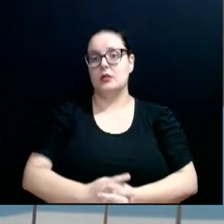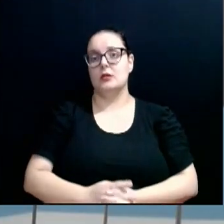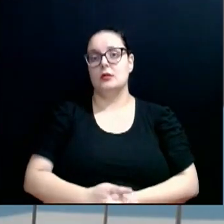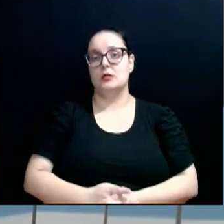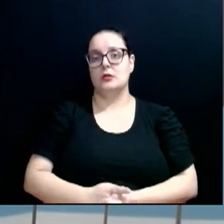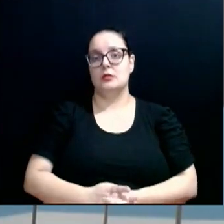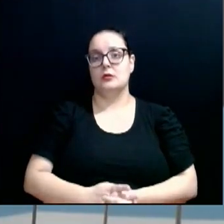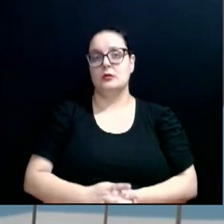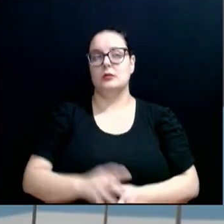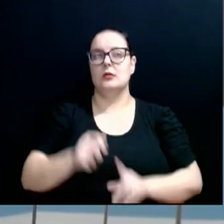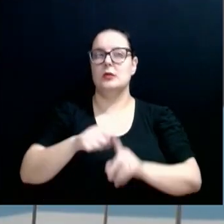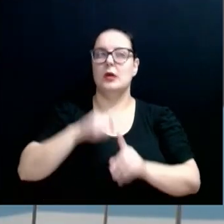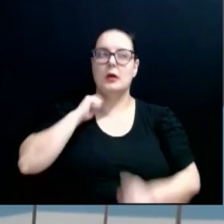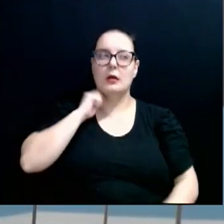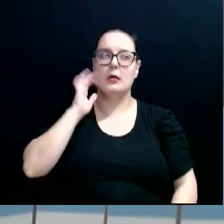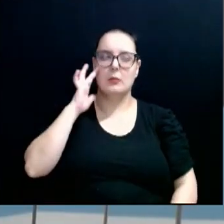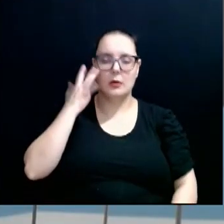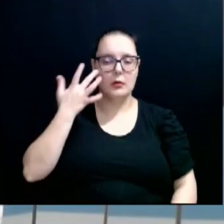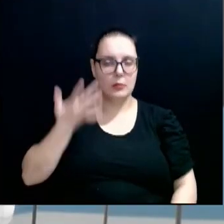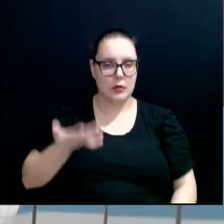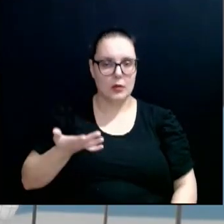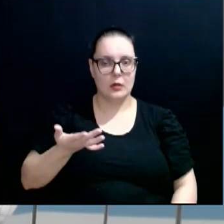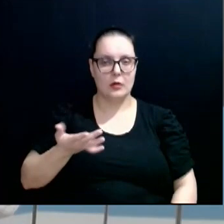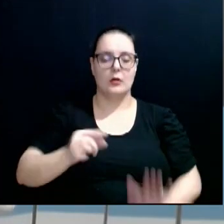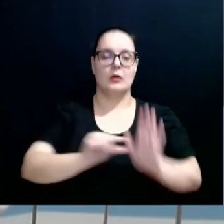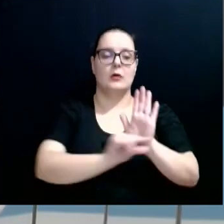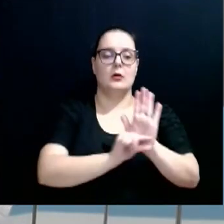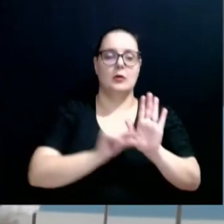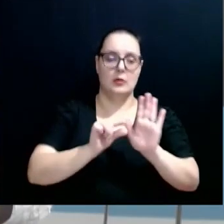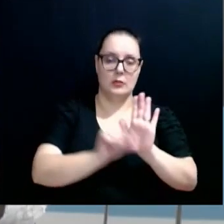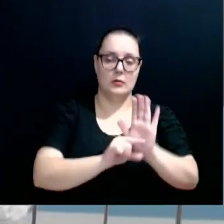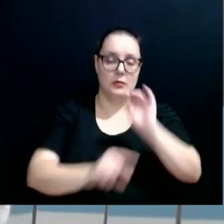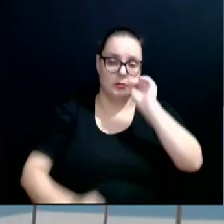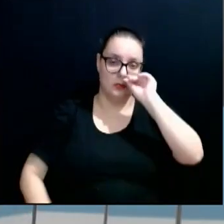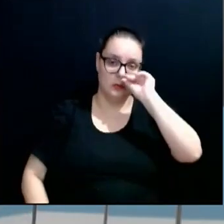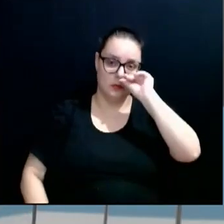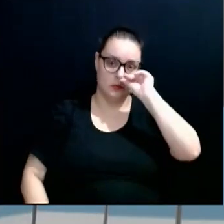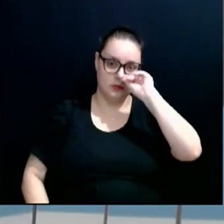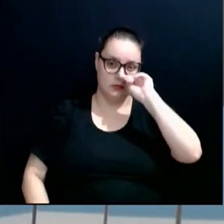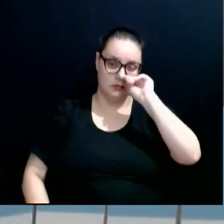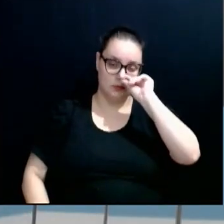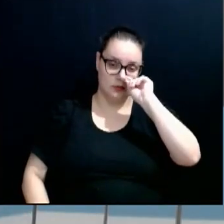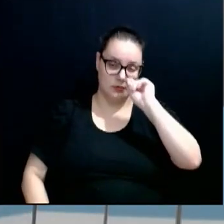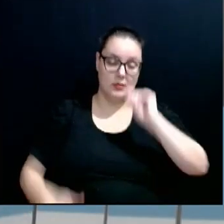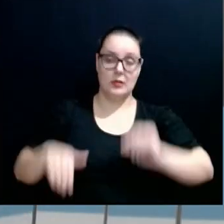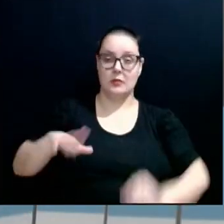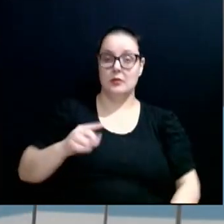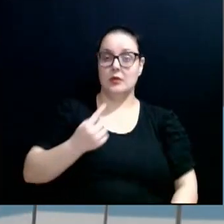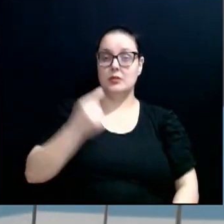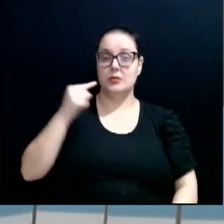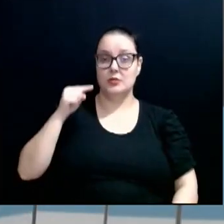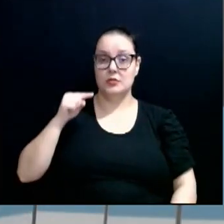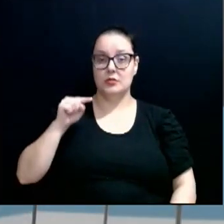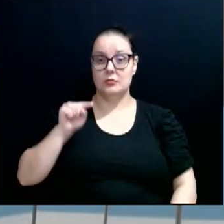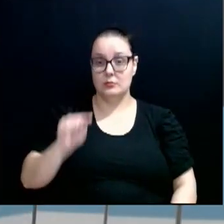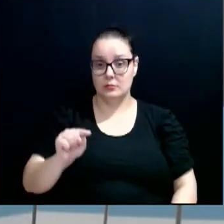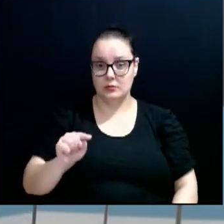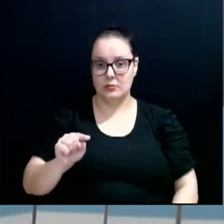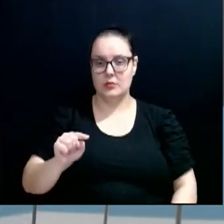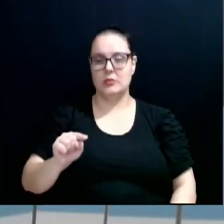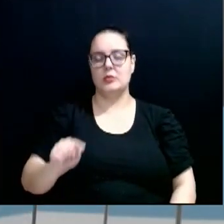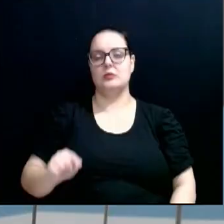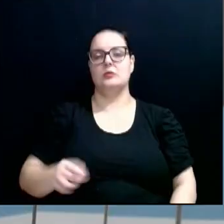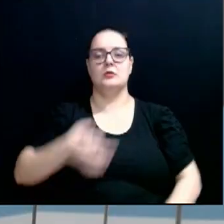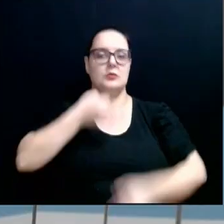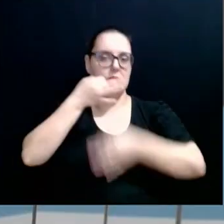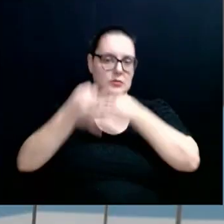não me engano, a minuta do edital, e aí vieram mais de 1000 sugestões, né? O edital ficou 90 dias disponível para a sociedade